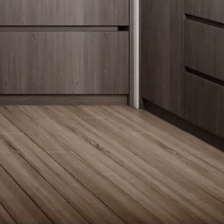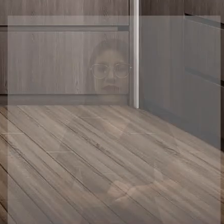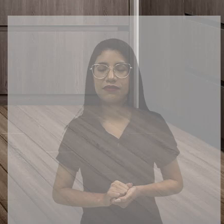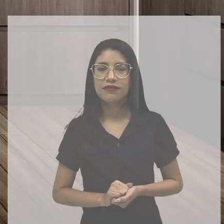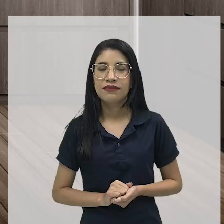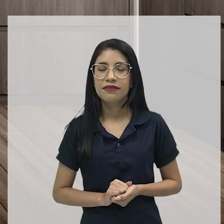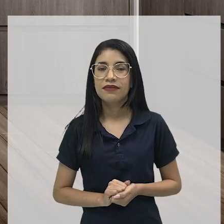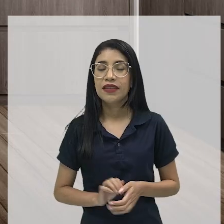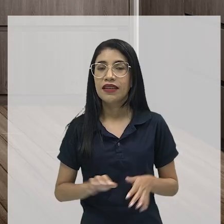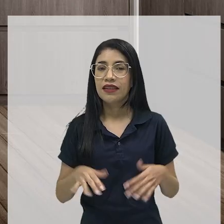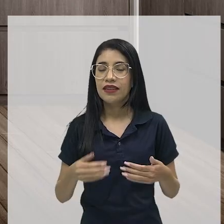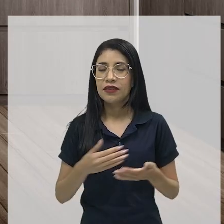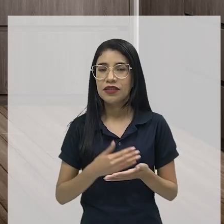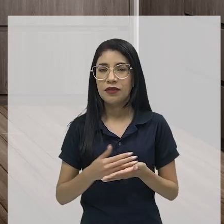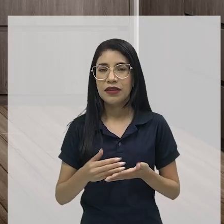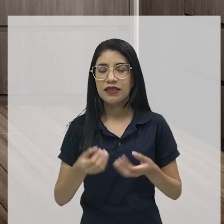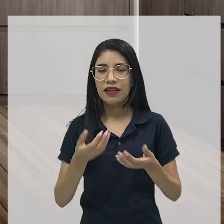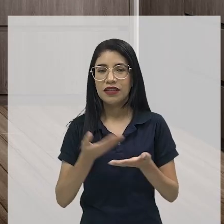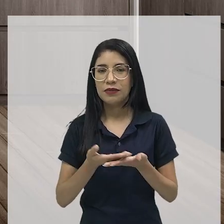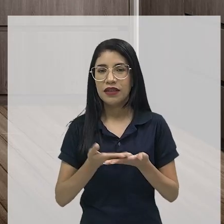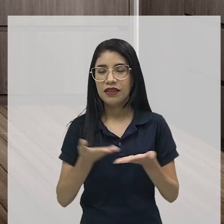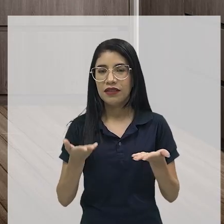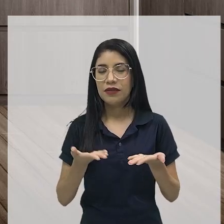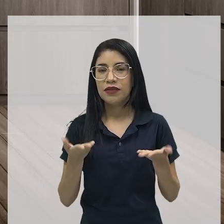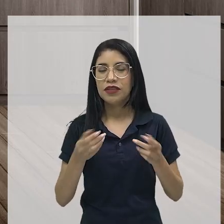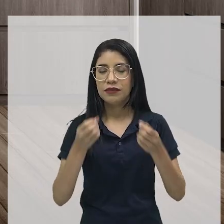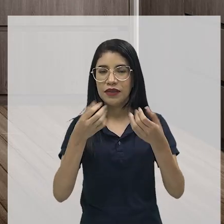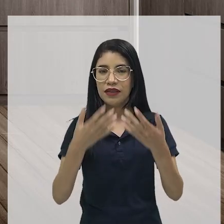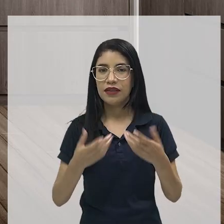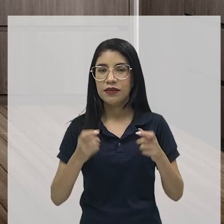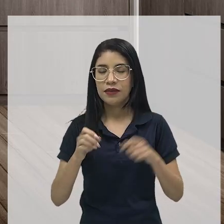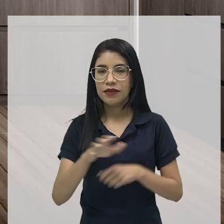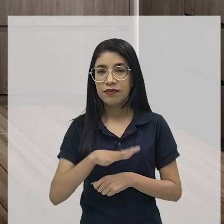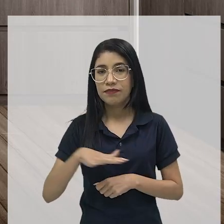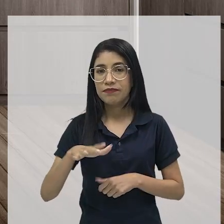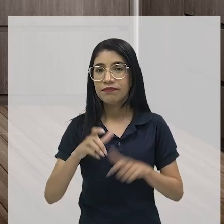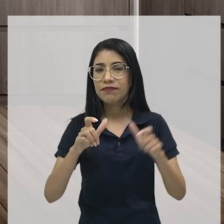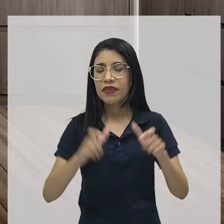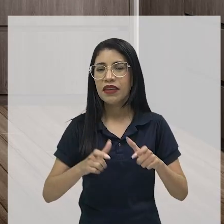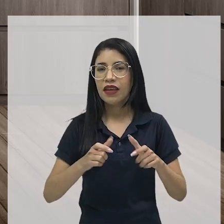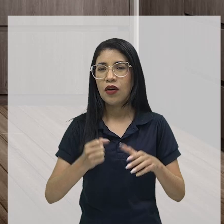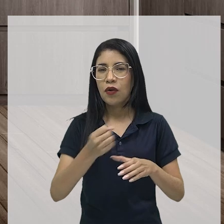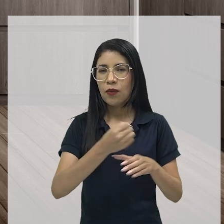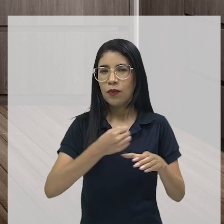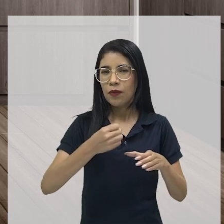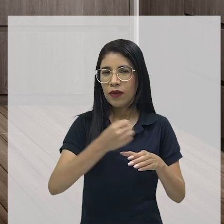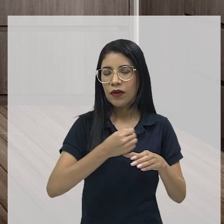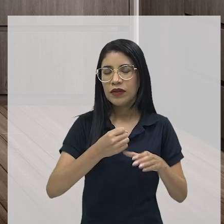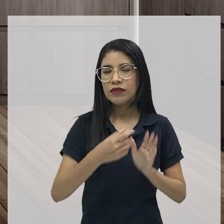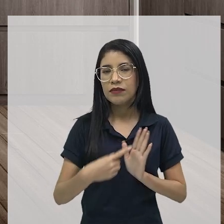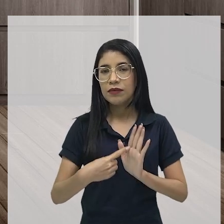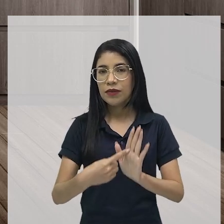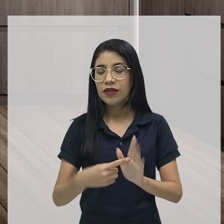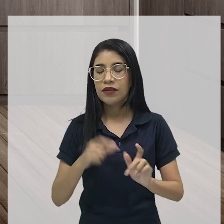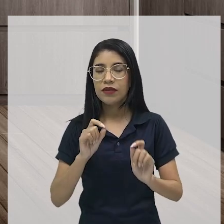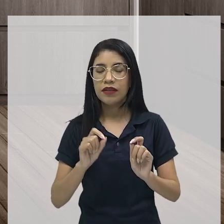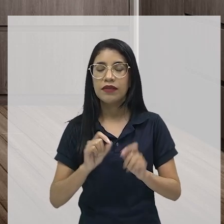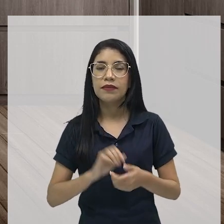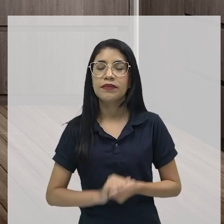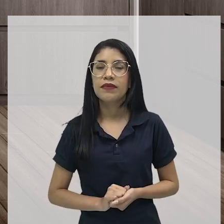E vamos iniciar a nossa aula neste ambiente, no ambiente de uma cozinha, para mostrar para vocês